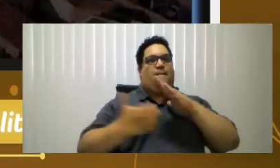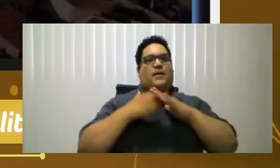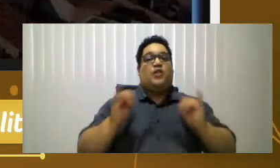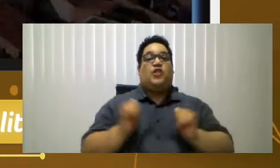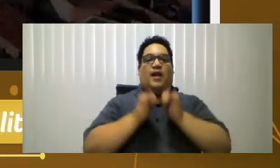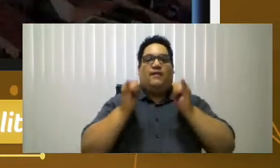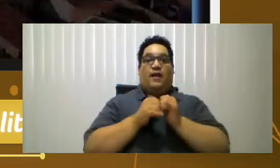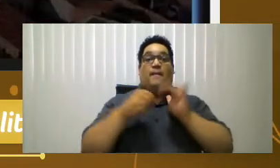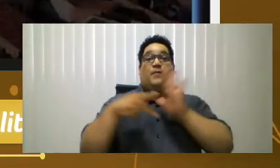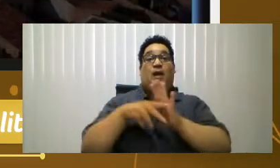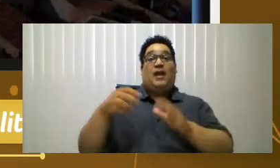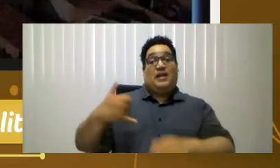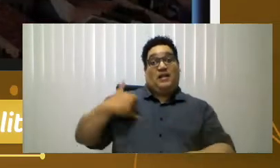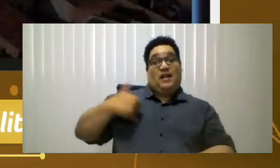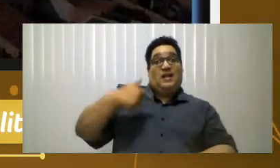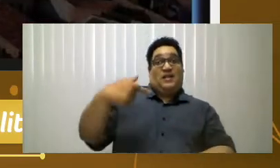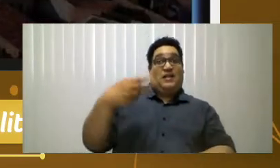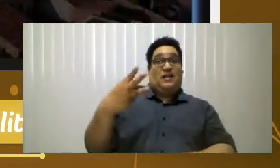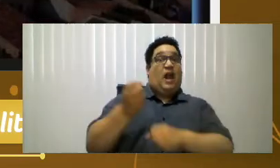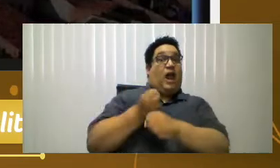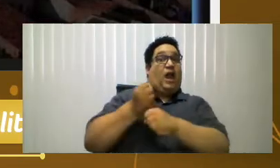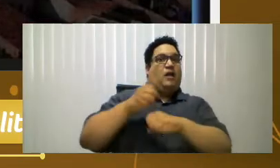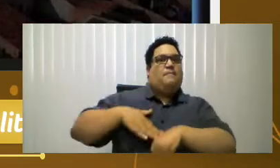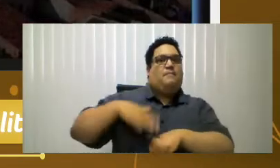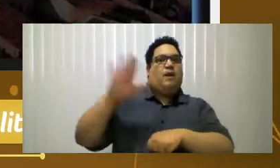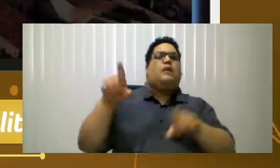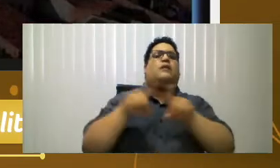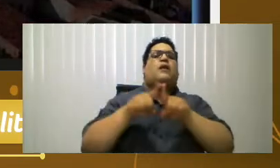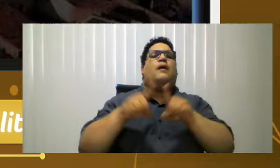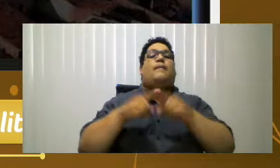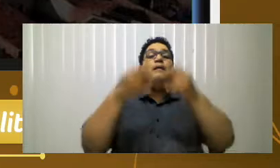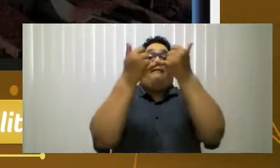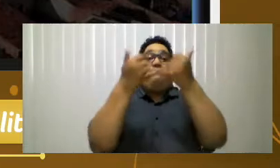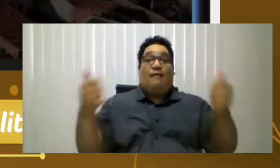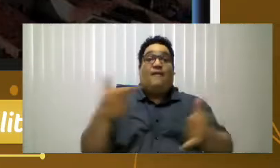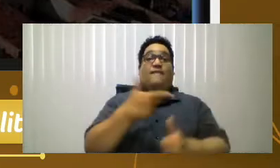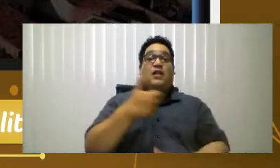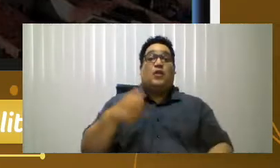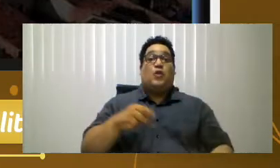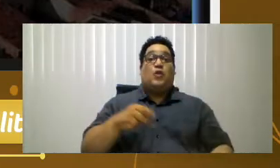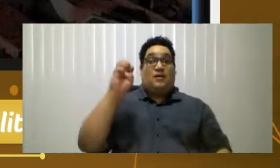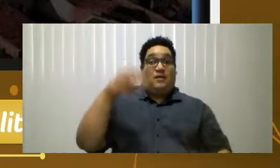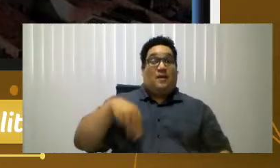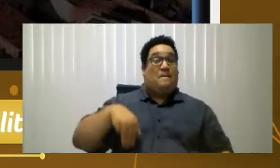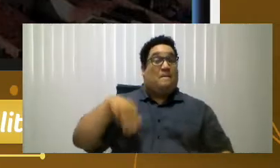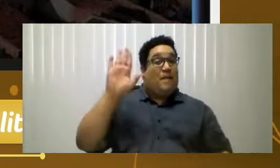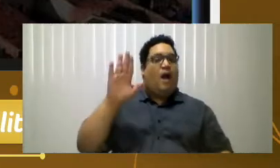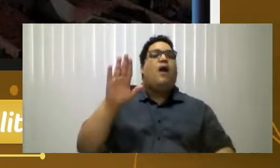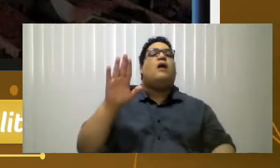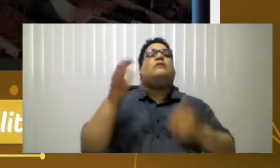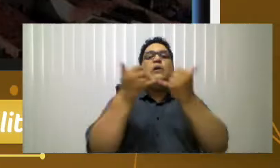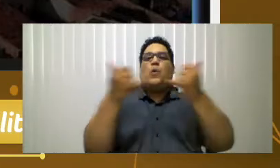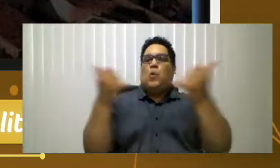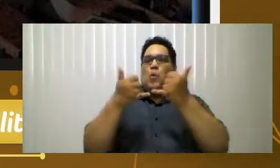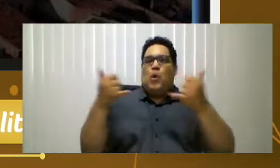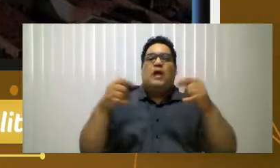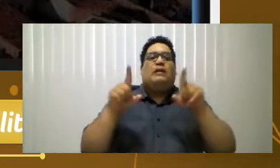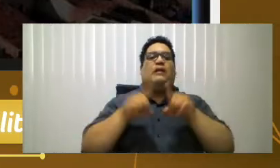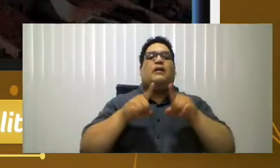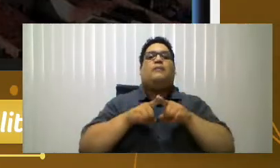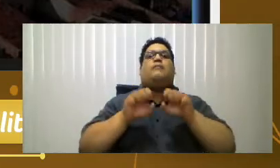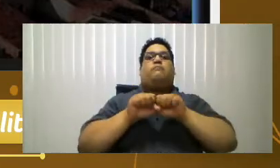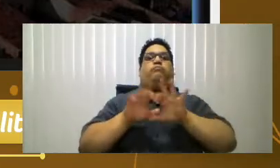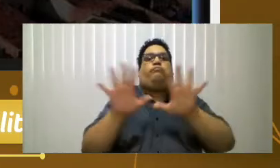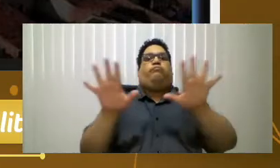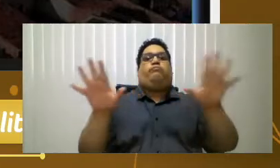empresa de 73 anos, tem mais de 21 mil quilômetros de linhas de transmissão, uma imensidão em